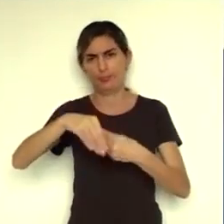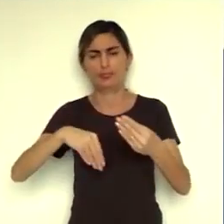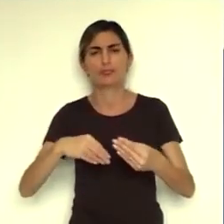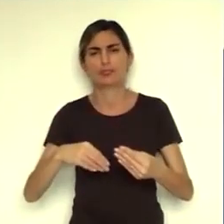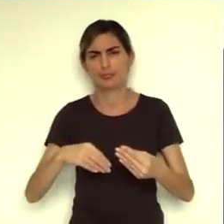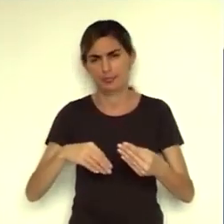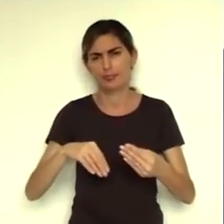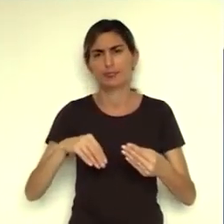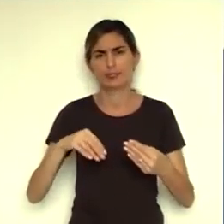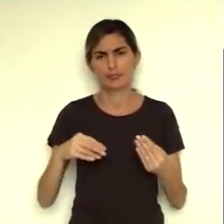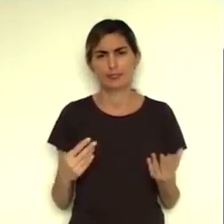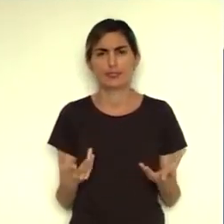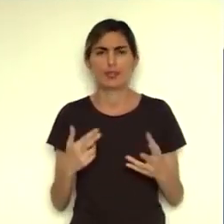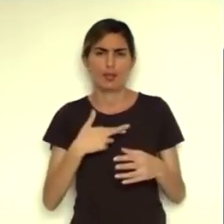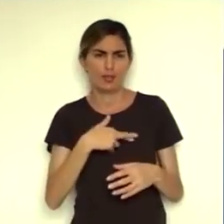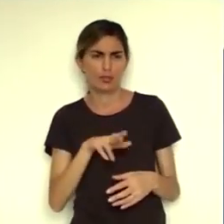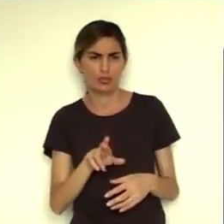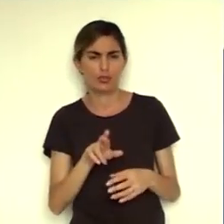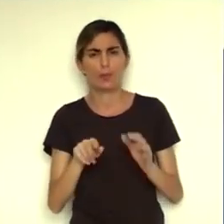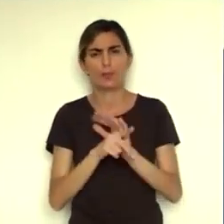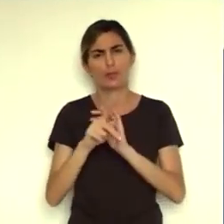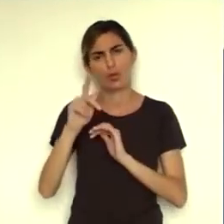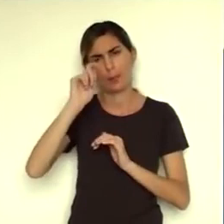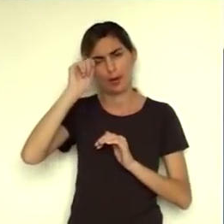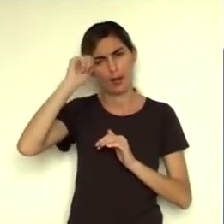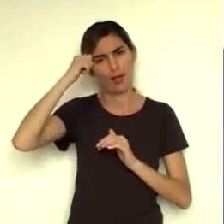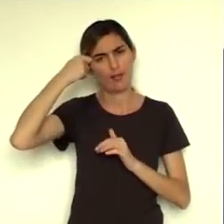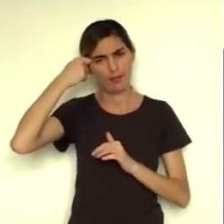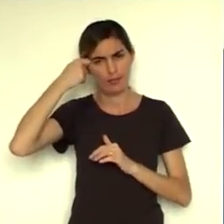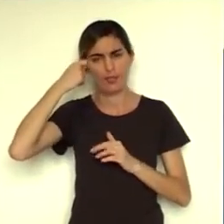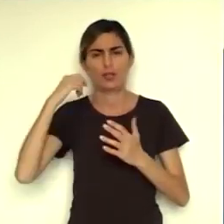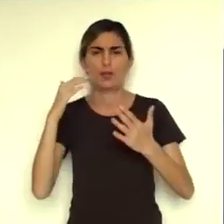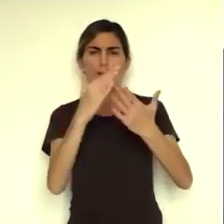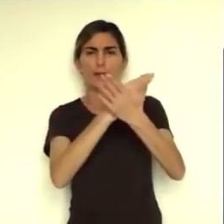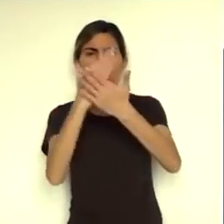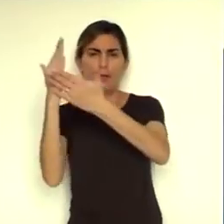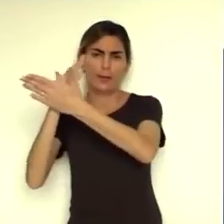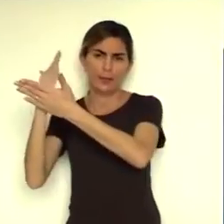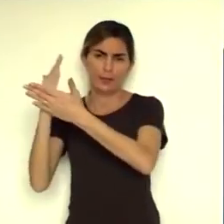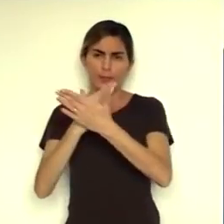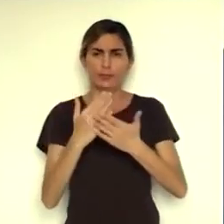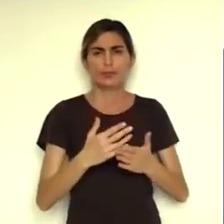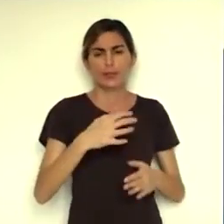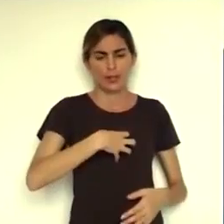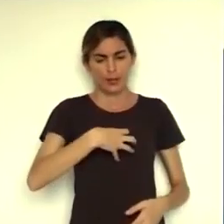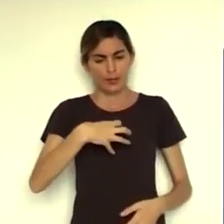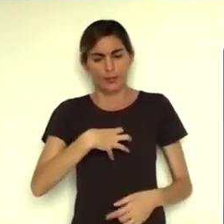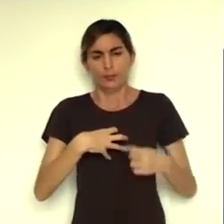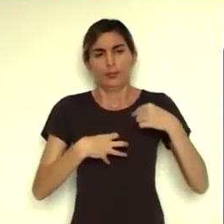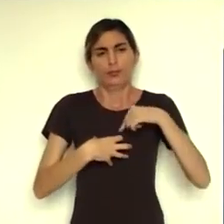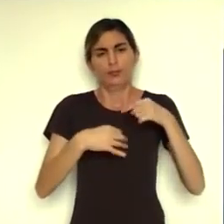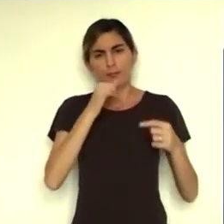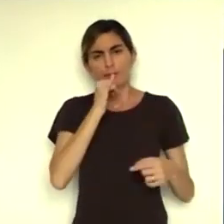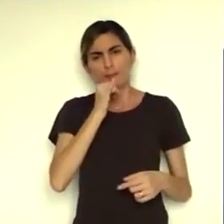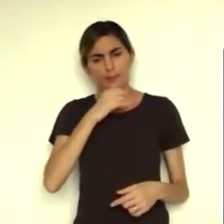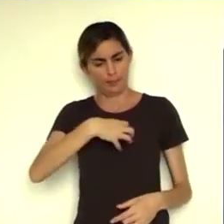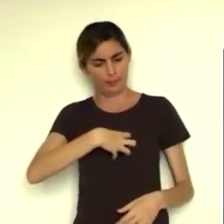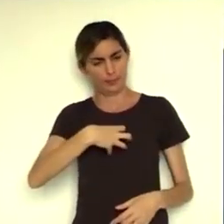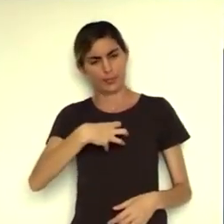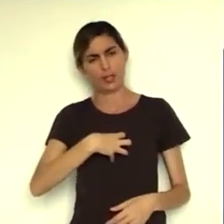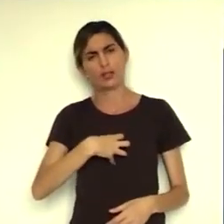interrelacionando com essas religiões de matriz africana. Em alguns espaços, né, como na Bahia, por